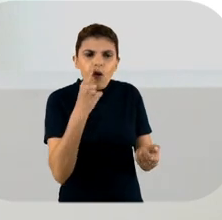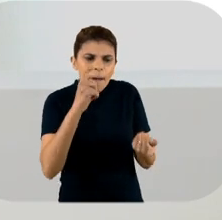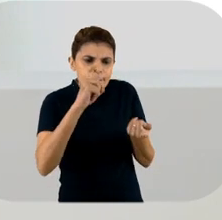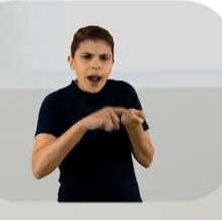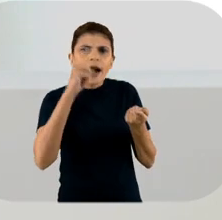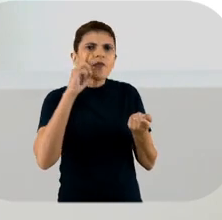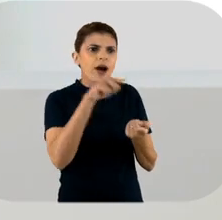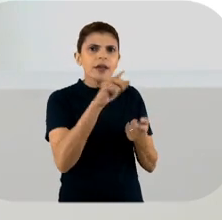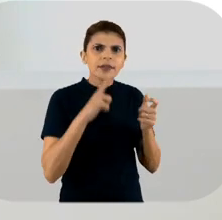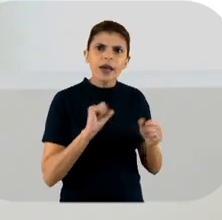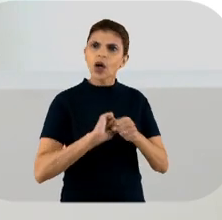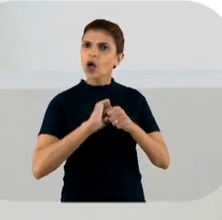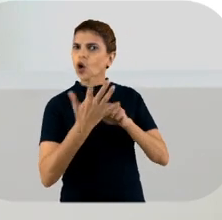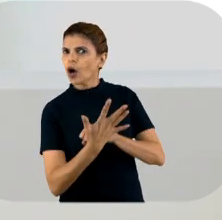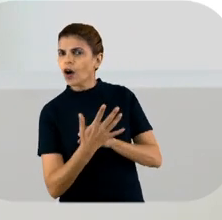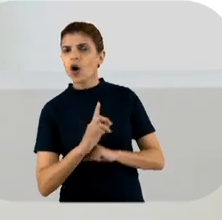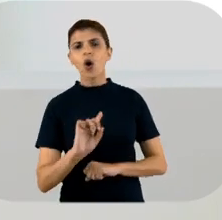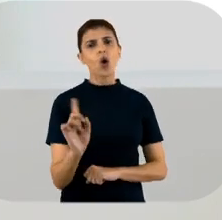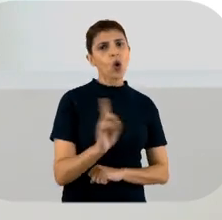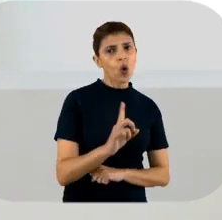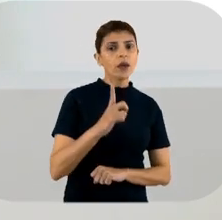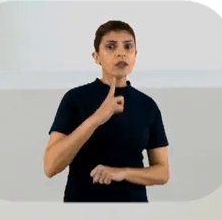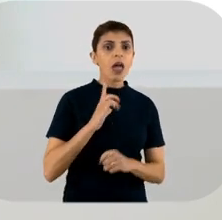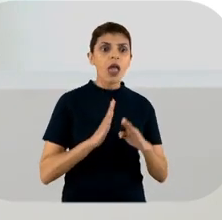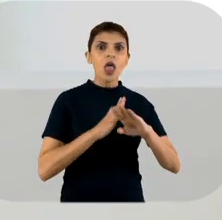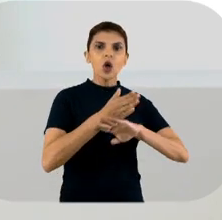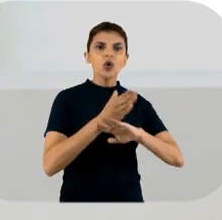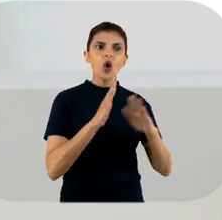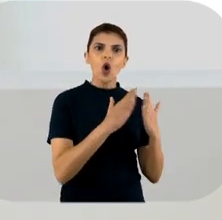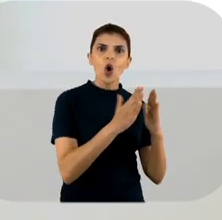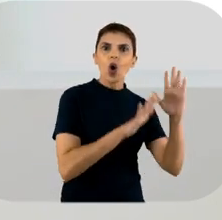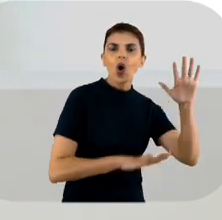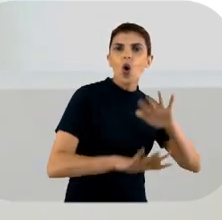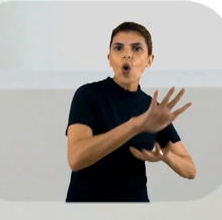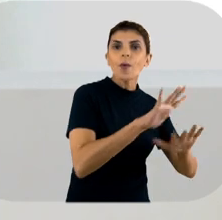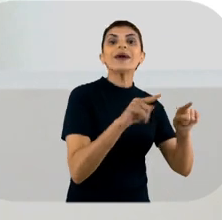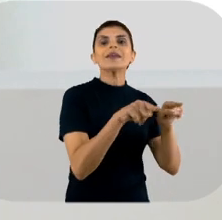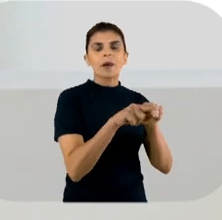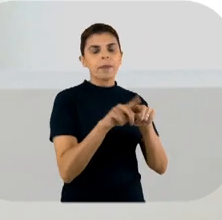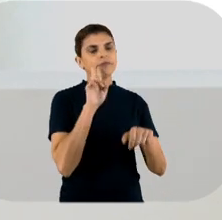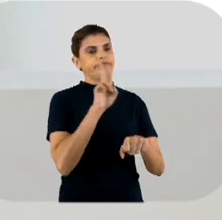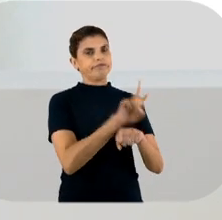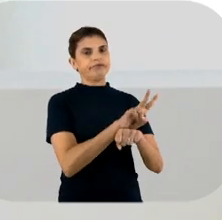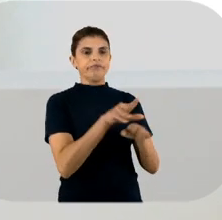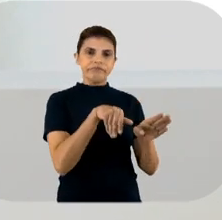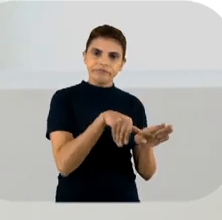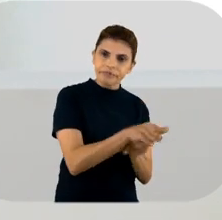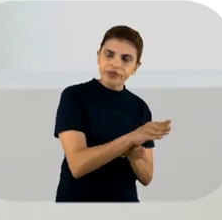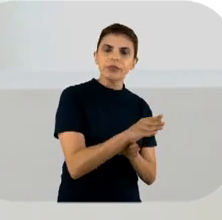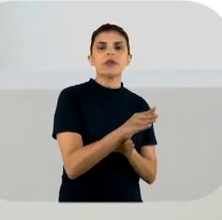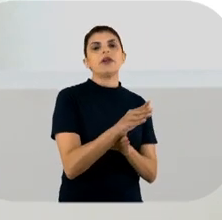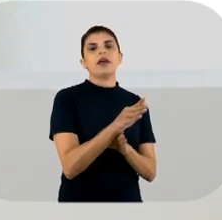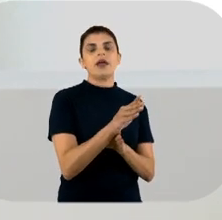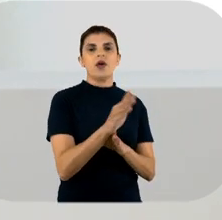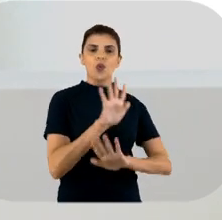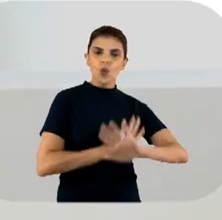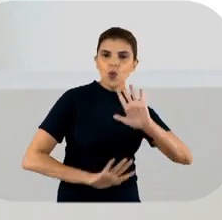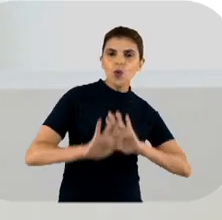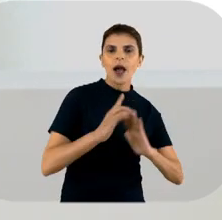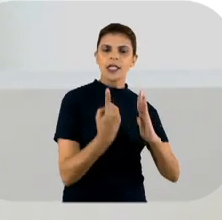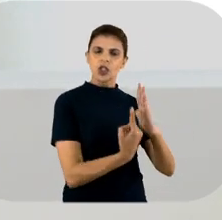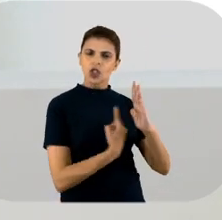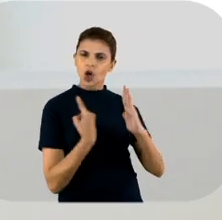realmente com que intensidade o coronavírus está entrando naquela comunidade, assim tomar as medidas de restrição, de movimento, de